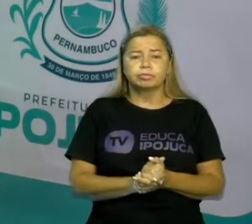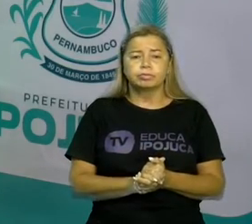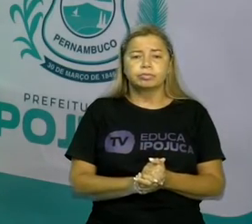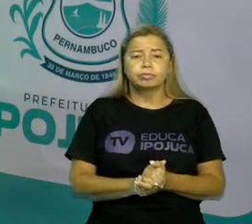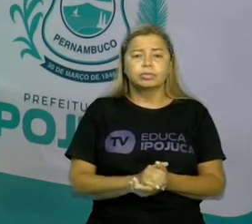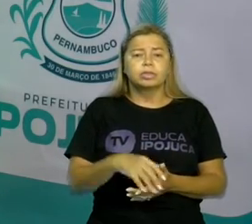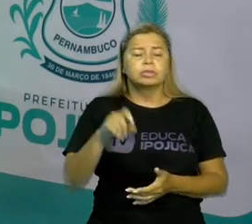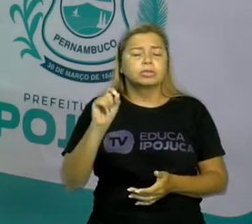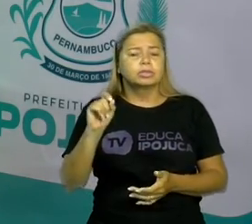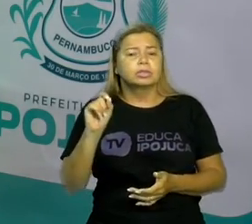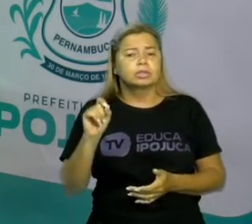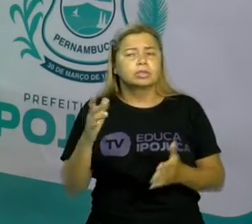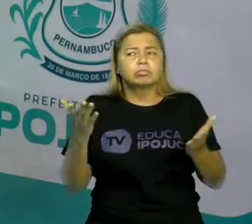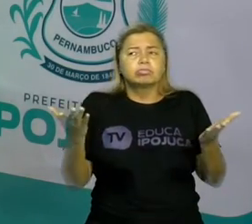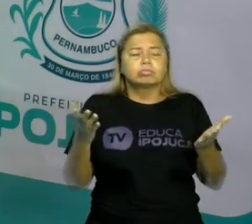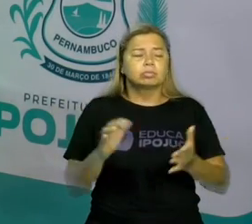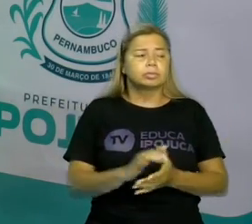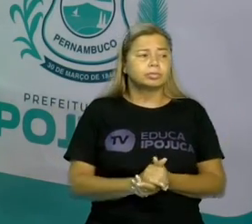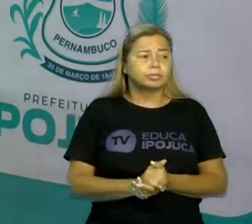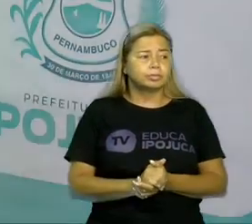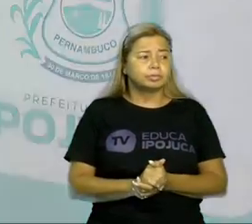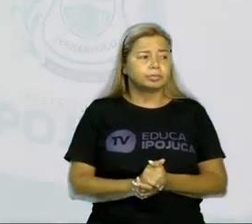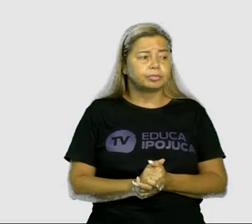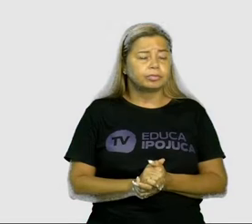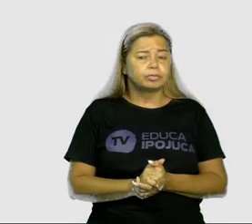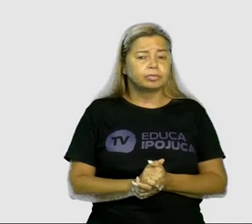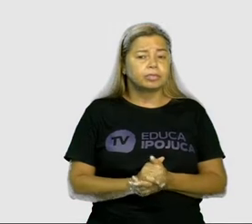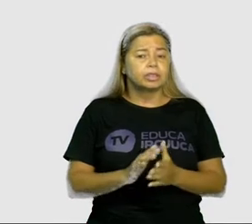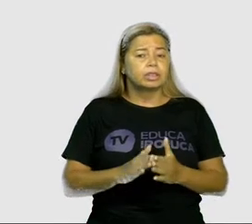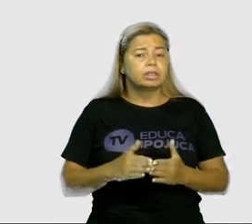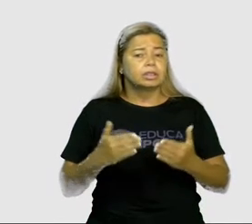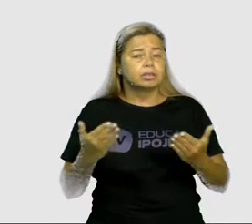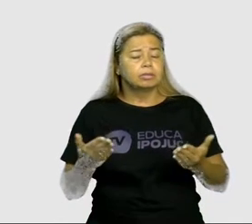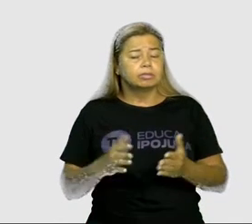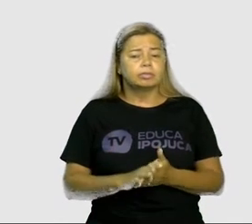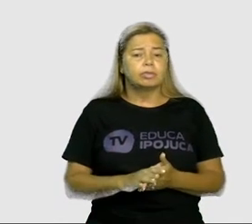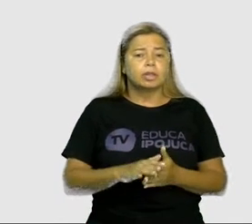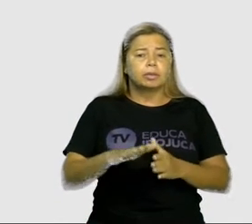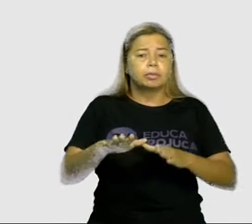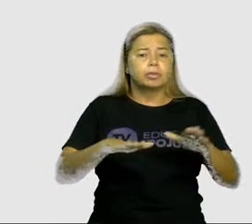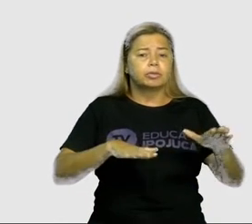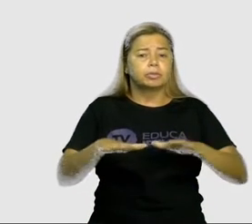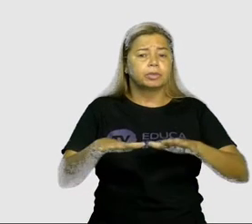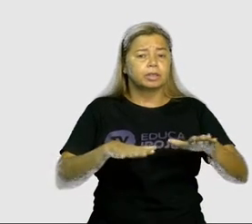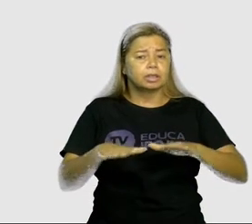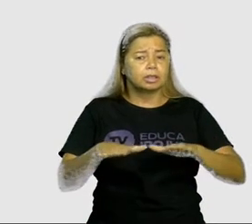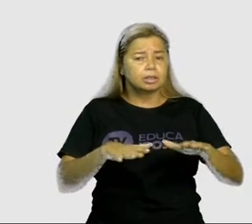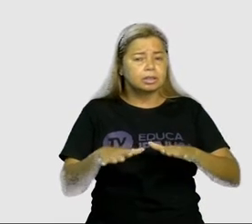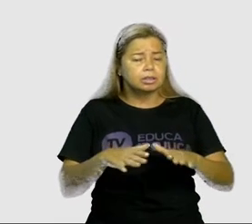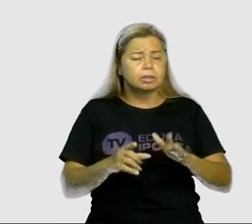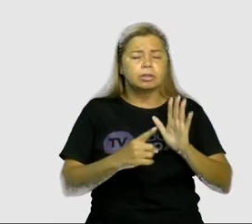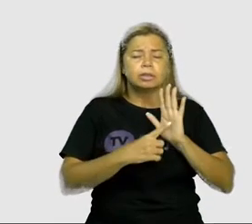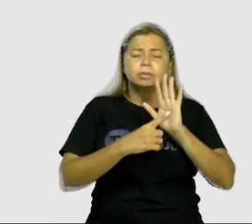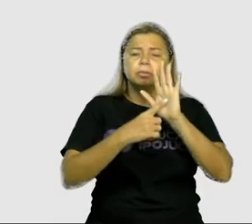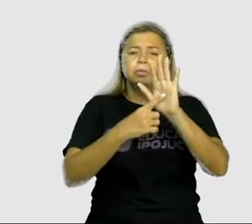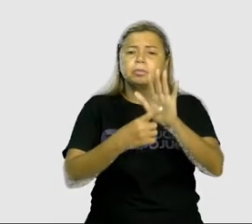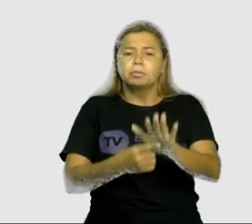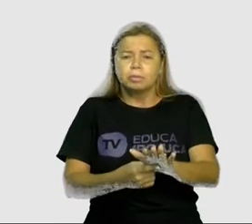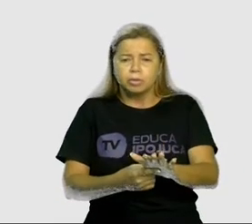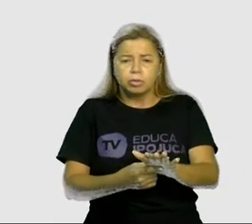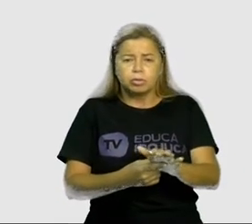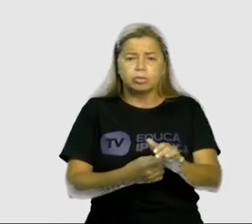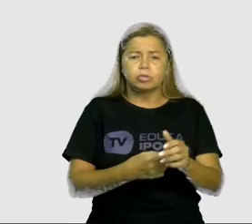o a movimentação como diz o nosso material movimentação é o ato de darmos as indicações